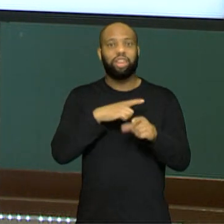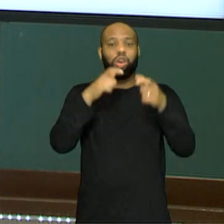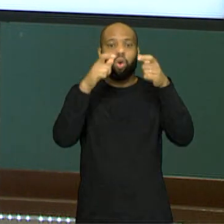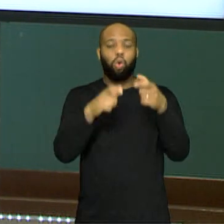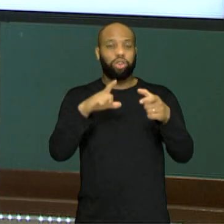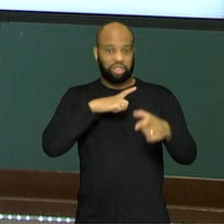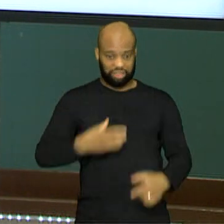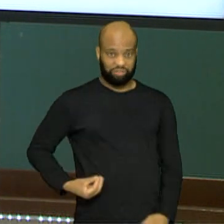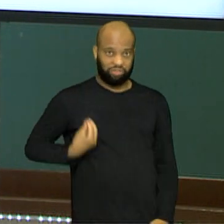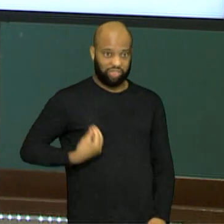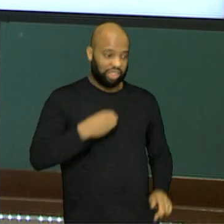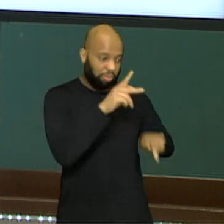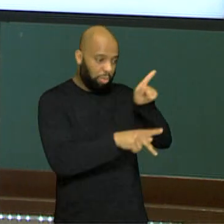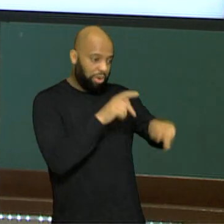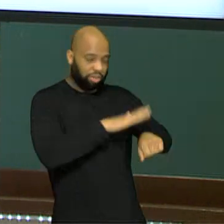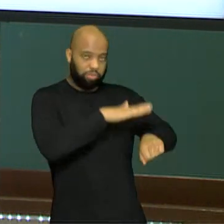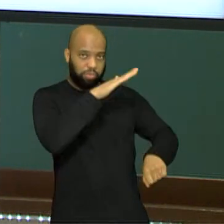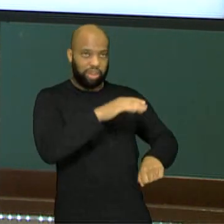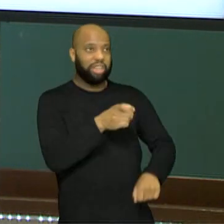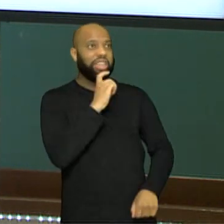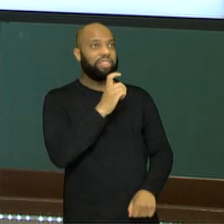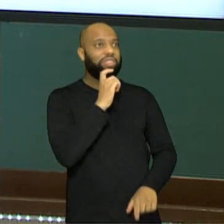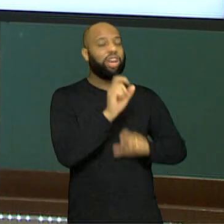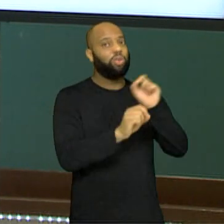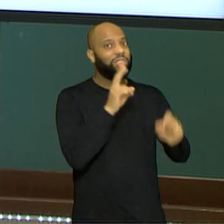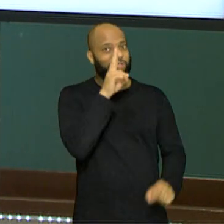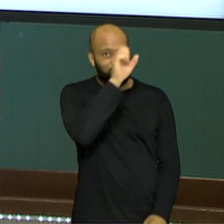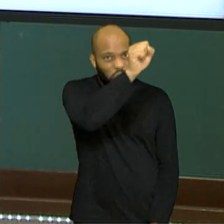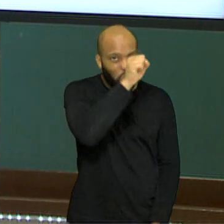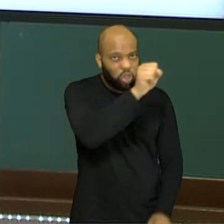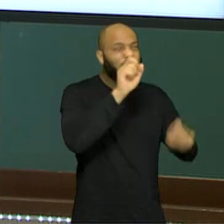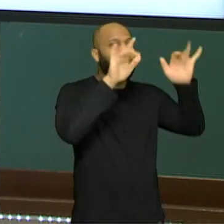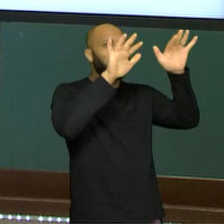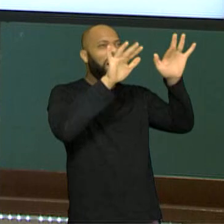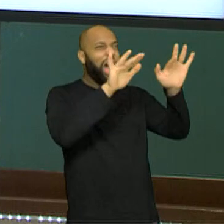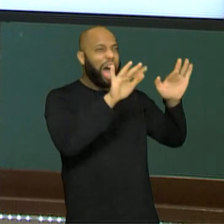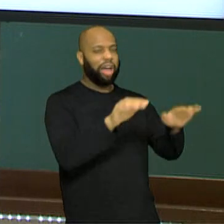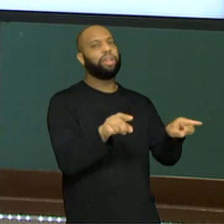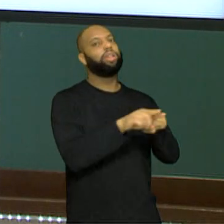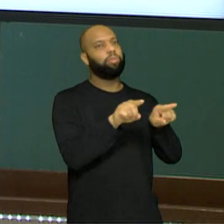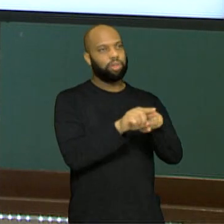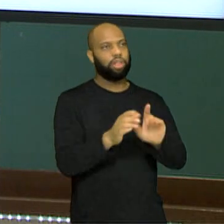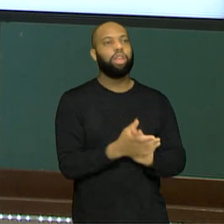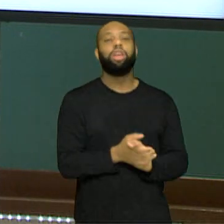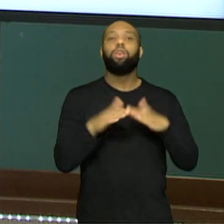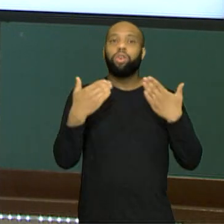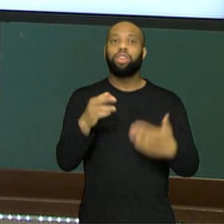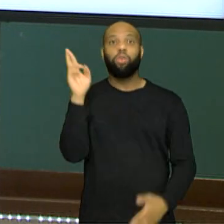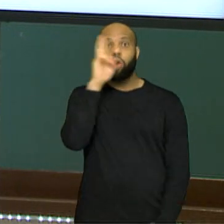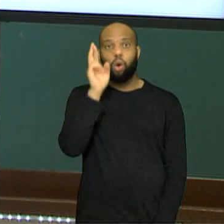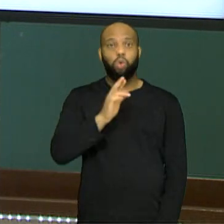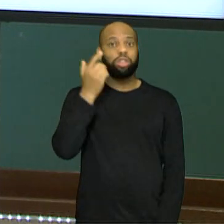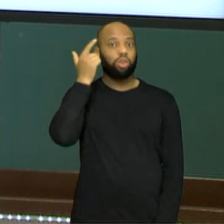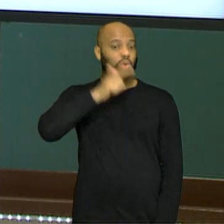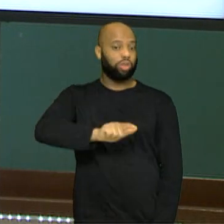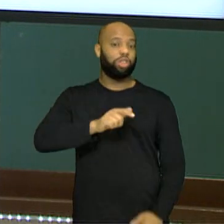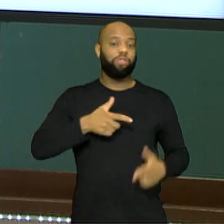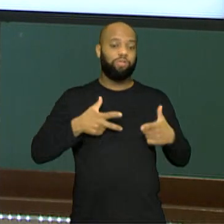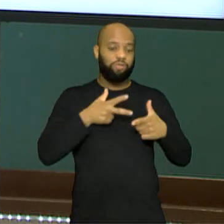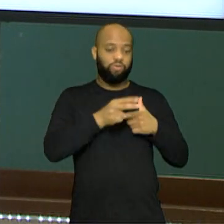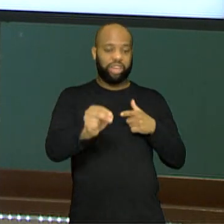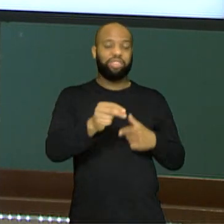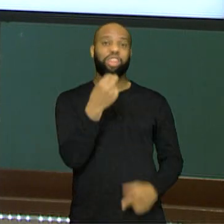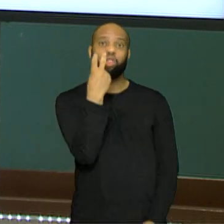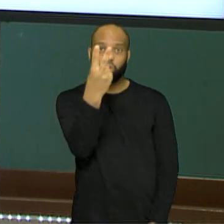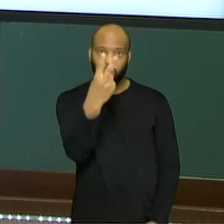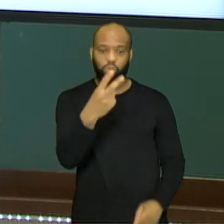mais habitável, o inverno é extremamente rigoroso. Não é à toa que a Rússia já ganhou 2 guerras usando